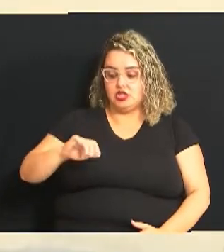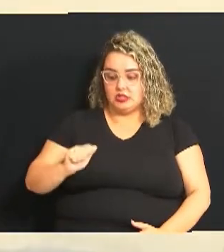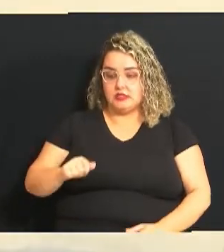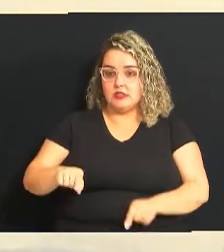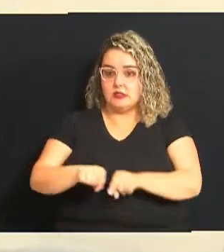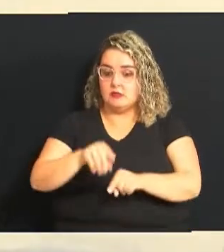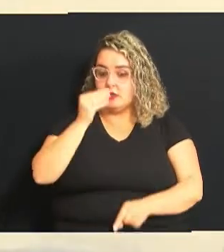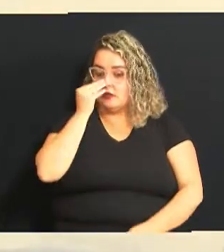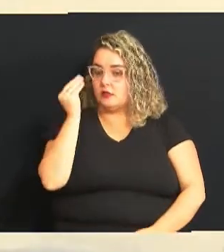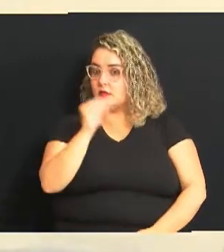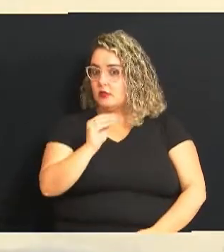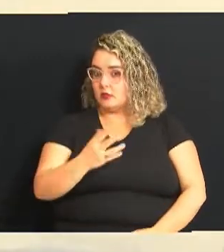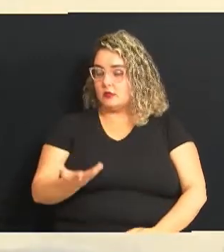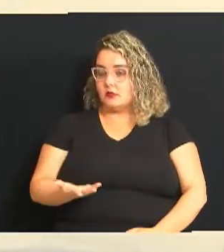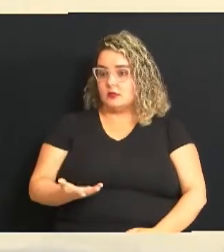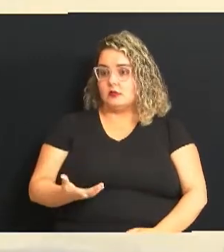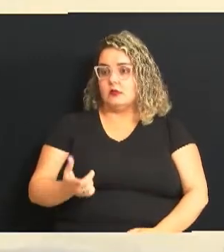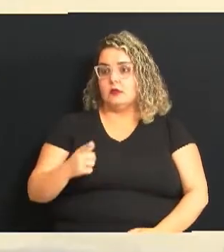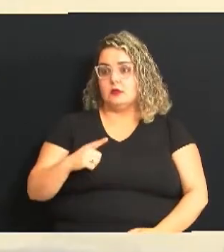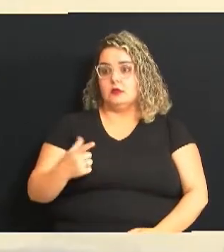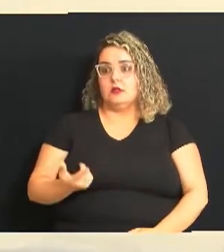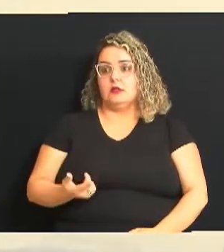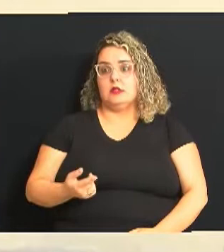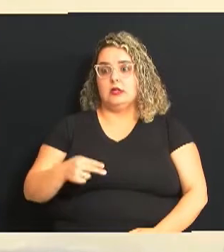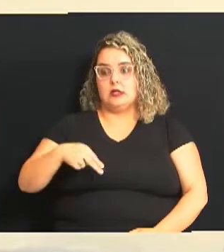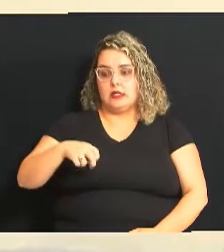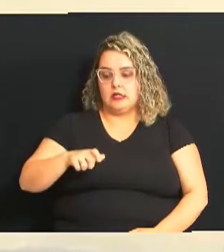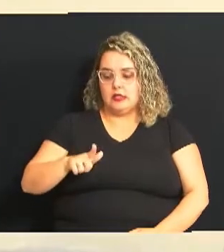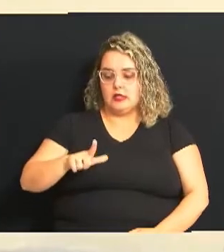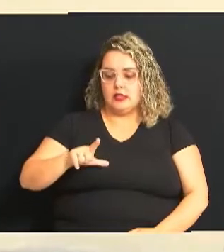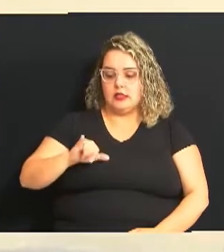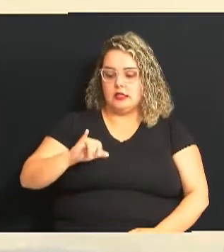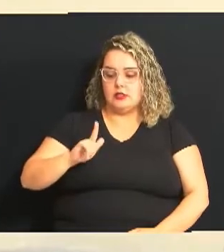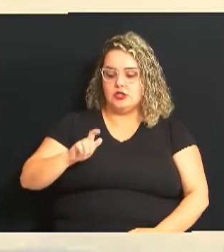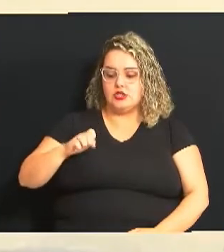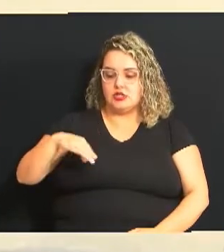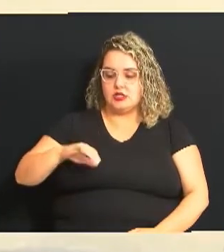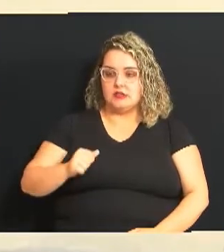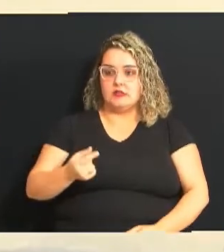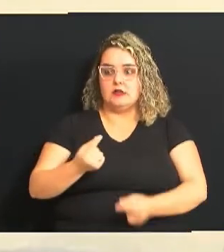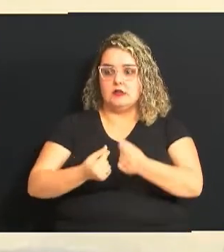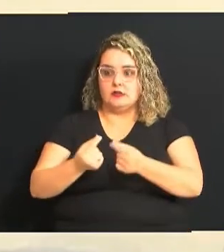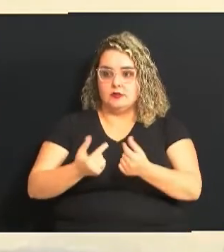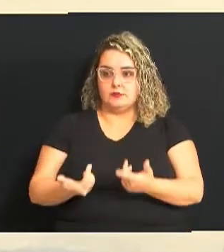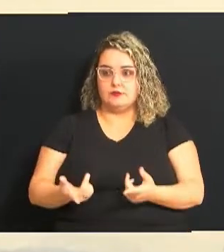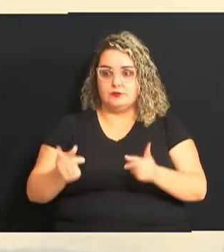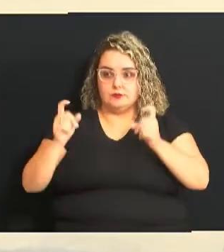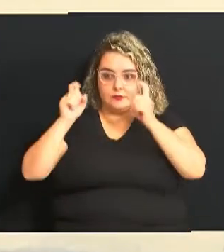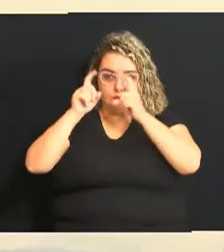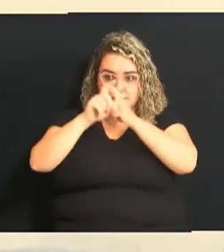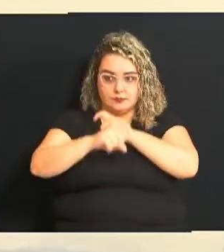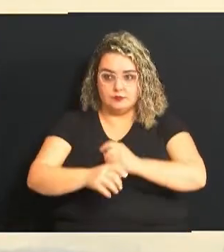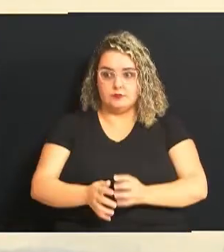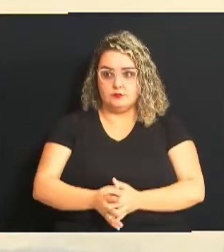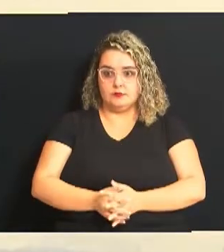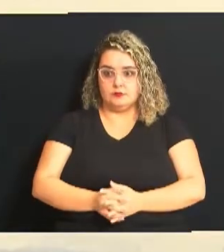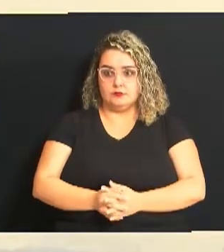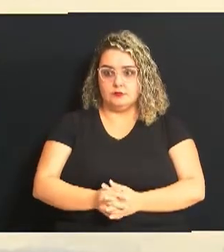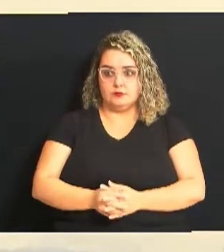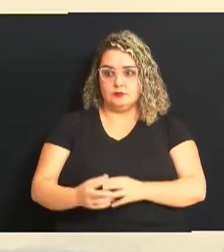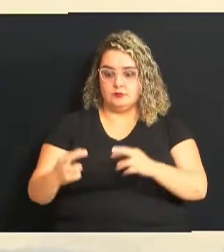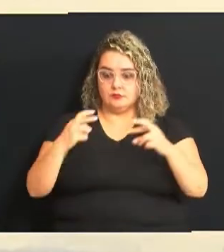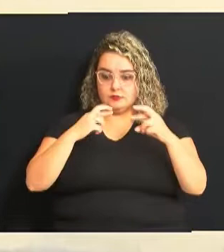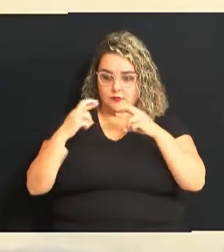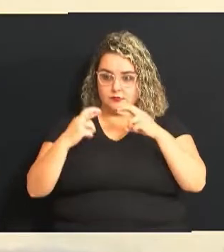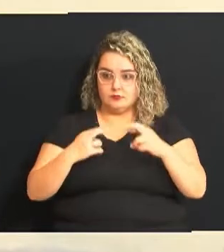a gente tem a violência financeira, que é uma violência de difícil verificação